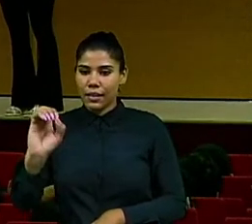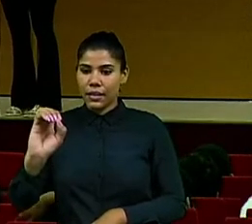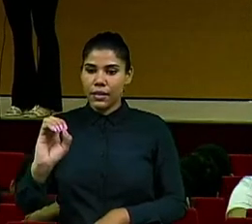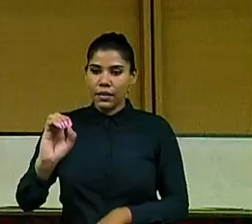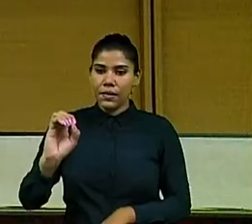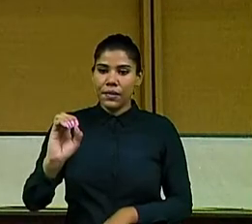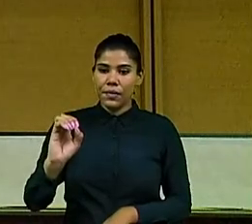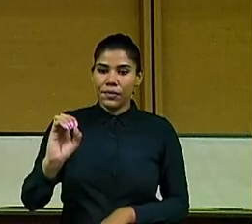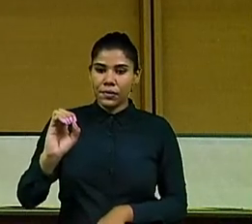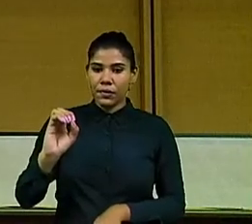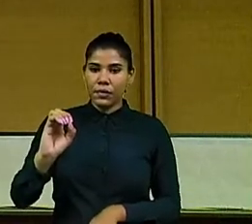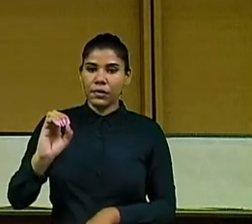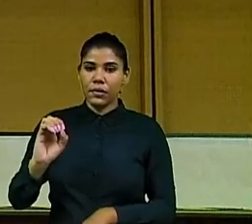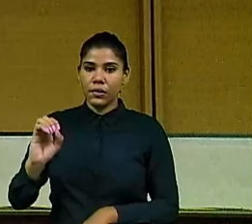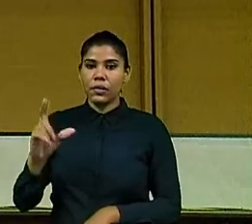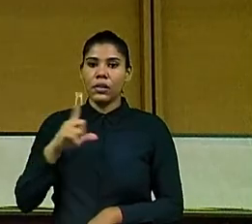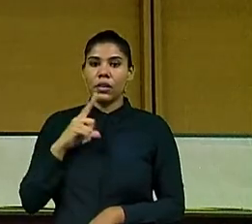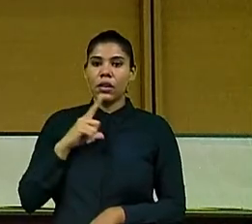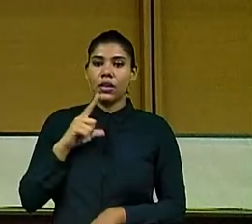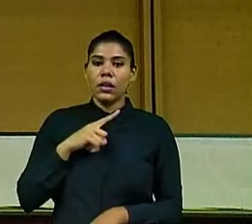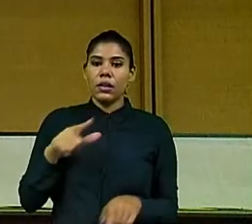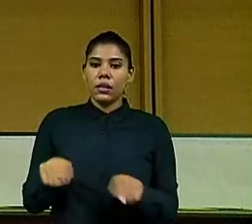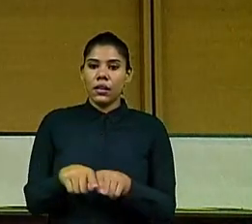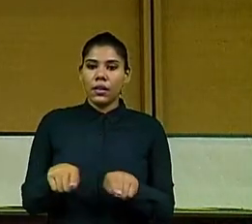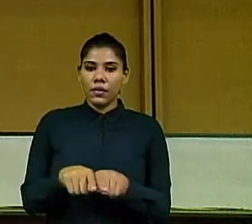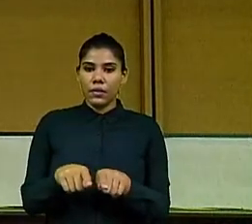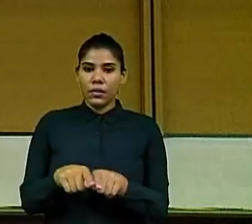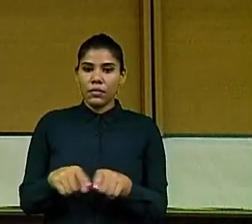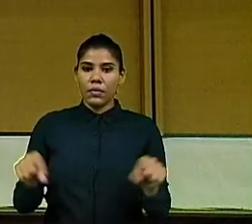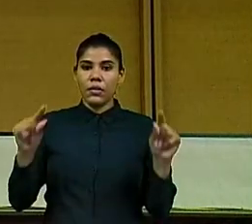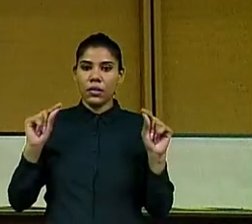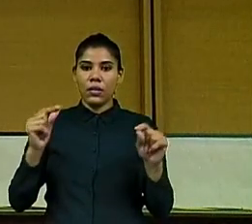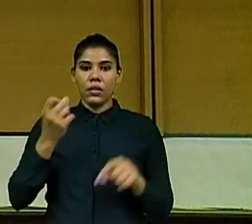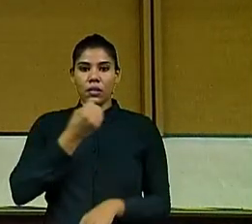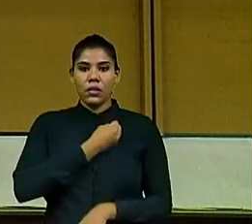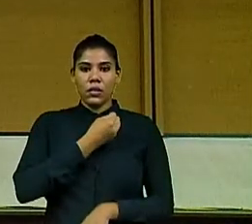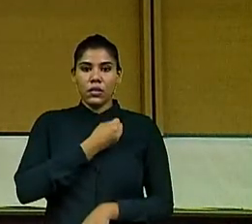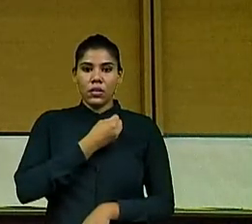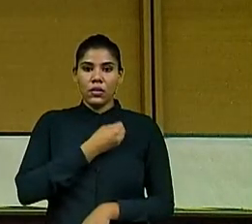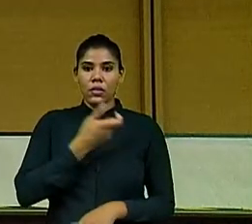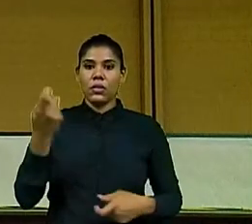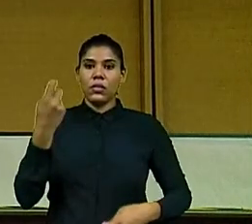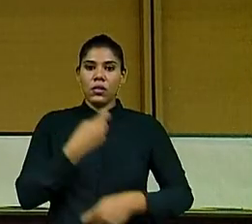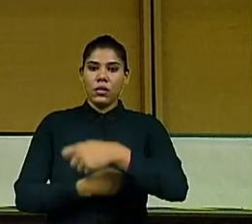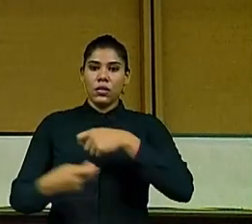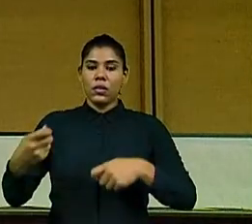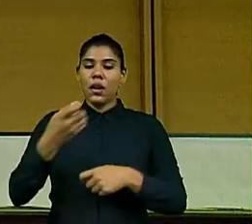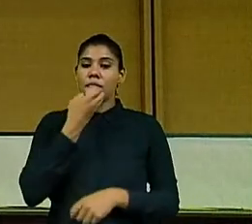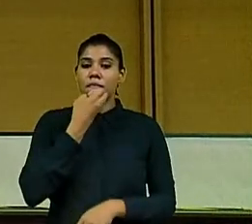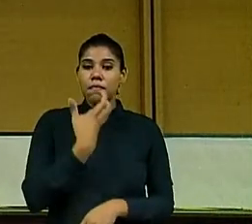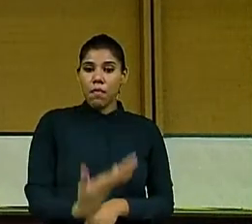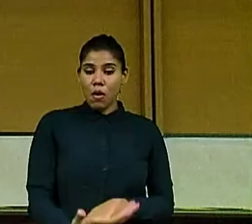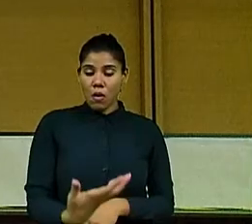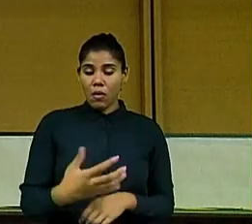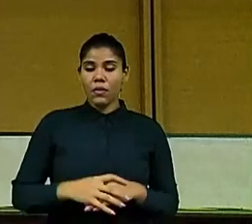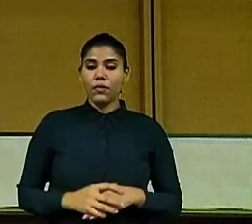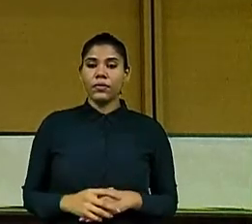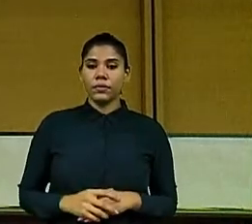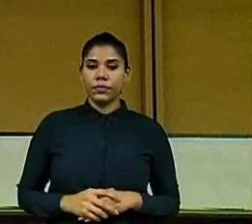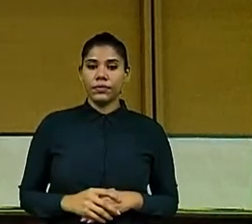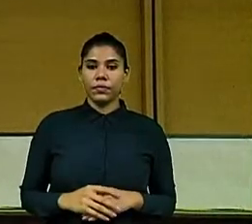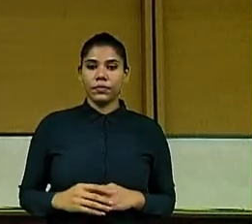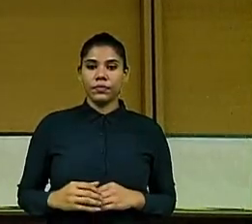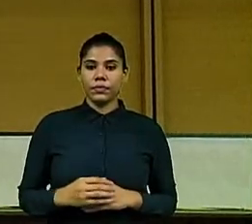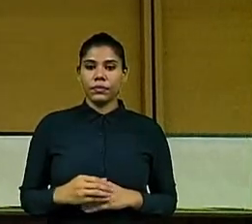junto a esses escândalos de corrupção nós tínhamos números econômicos muito bons e eu acho que isso acaba ajudando